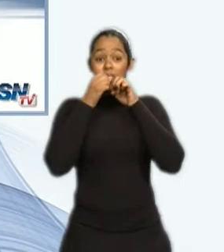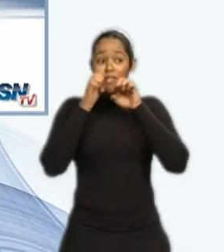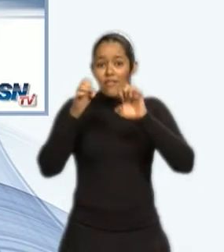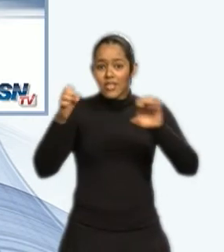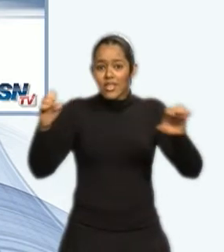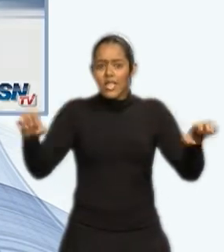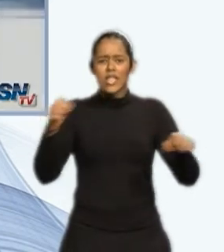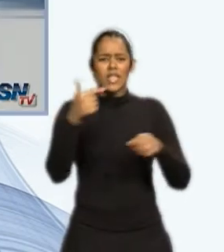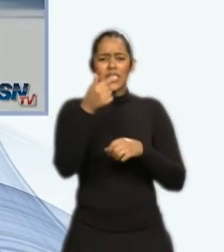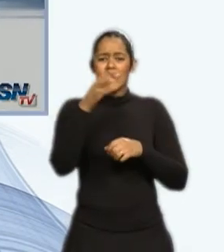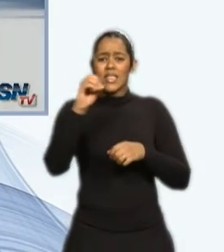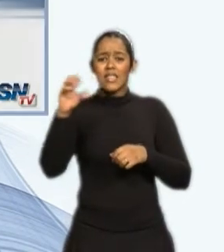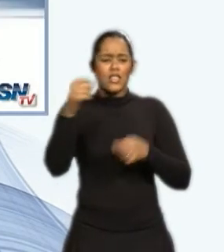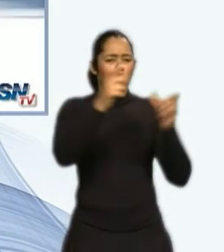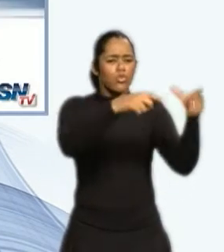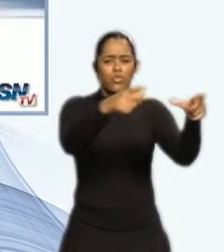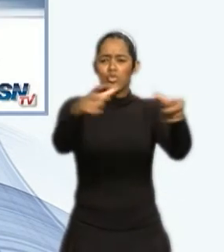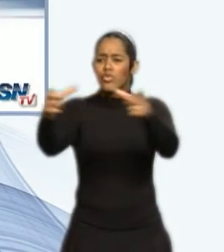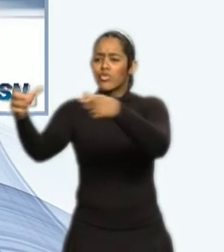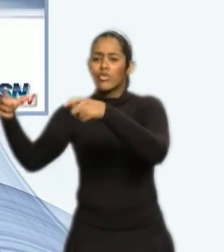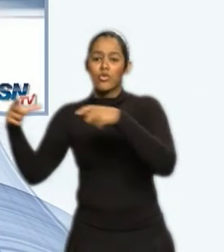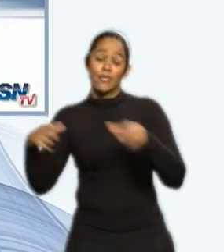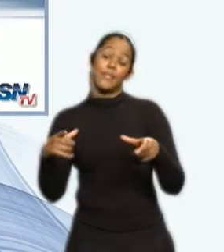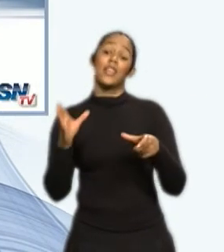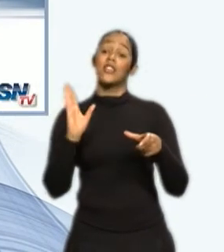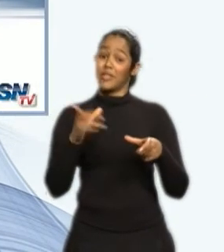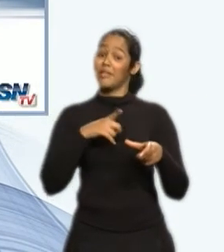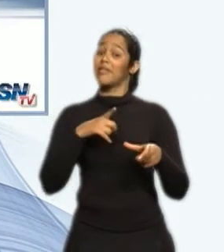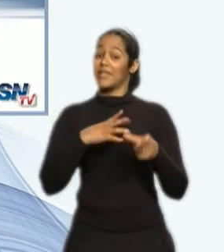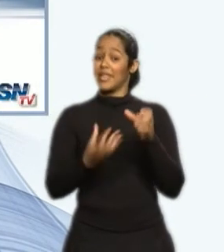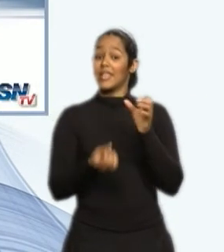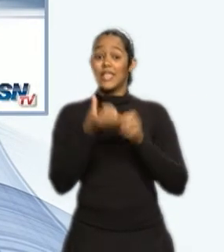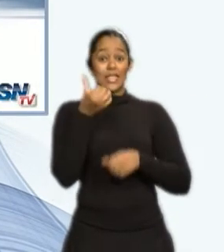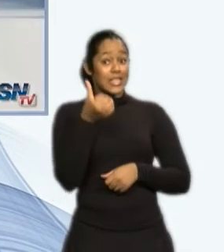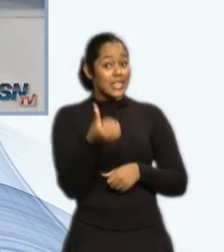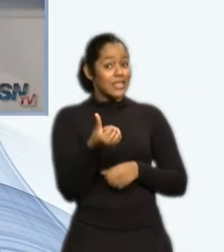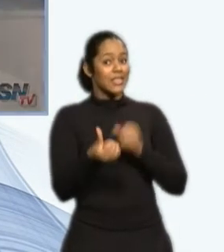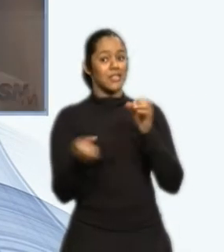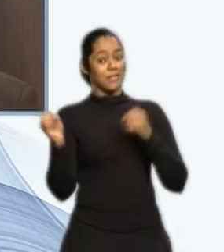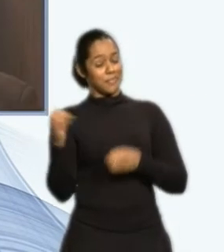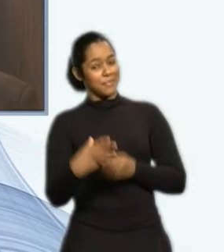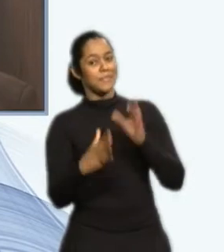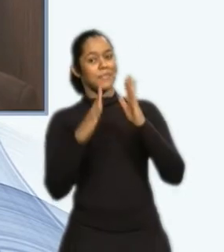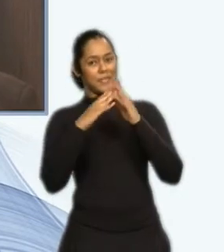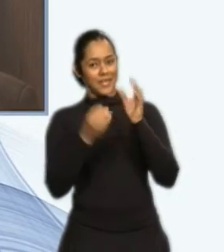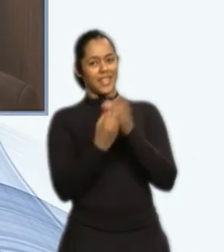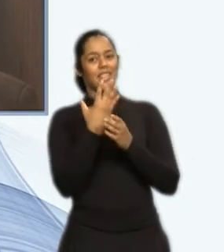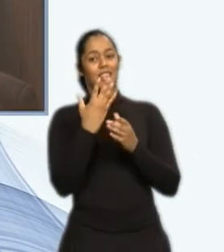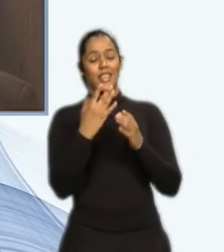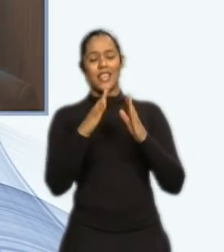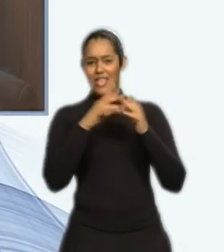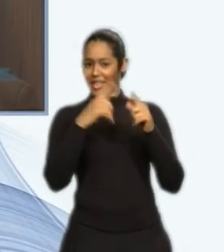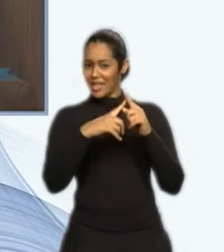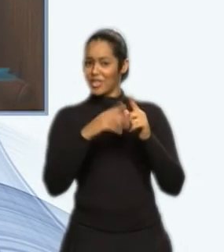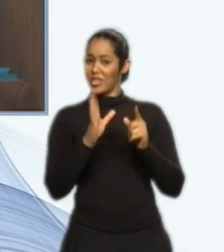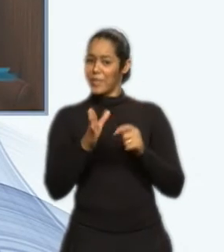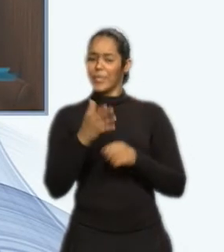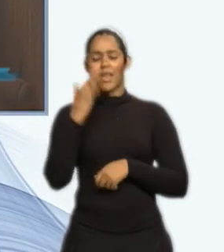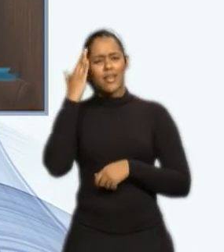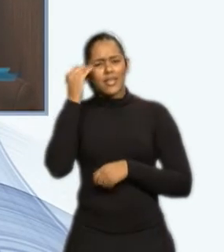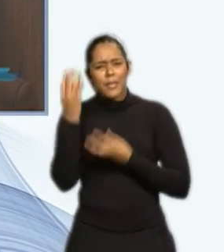evangelizar em 700 pontos. Resultado até agora foi de 6 novas congregações abertas. Saiba mais sobre esse projeto